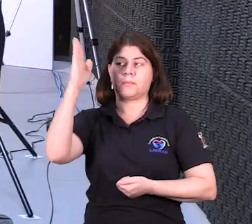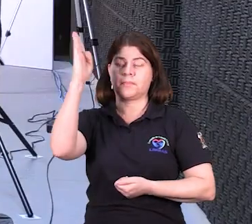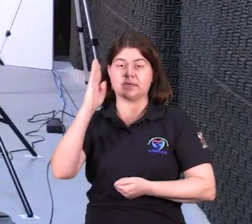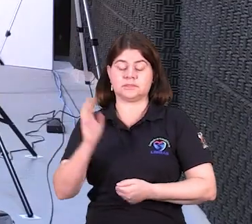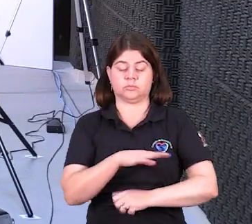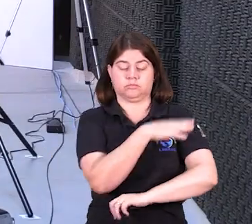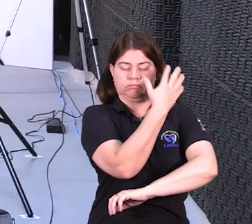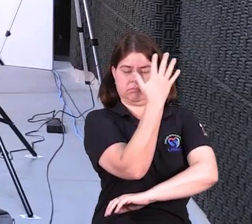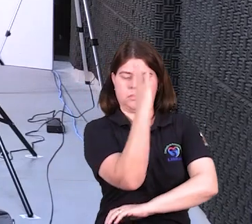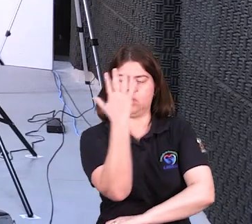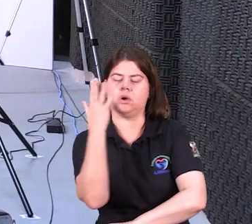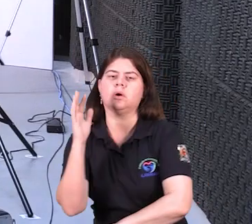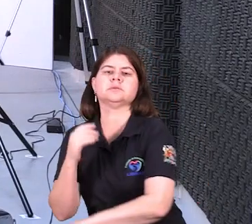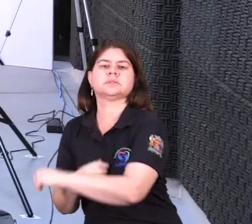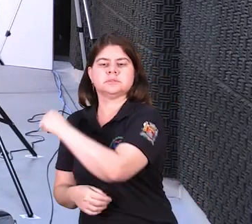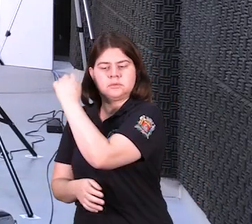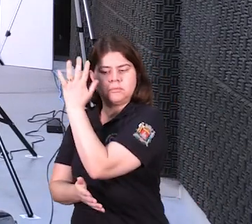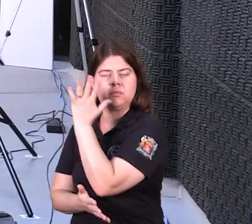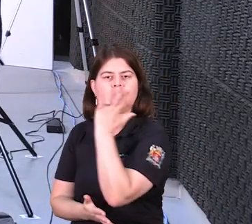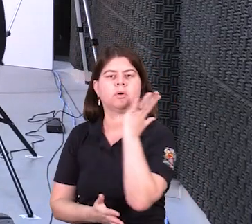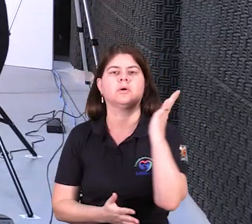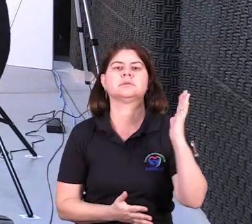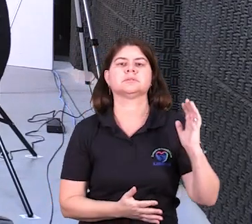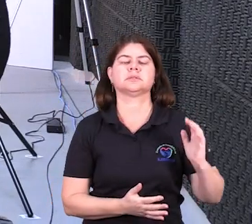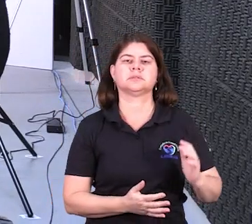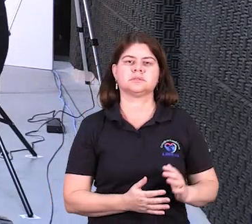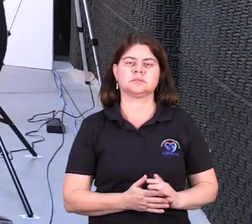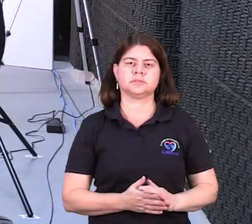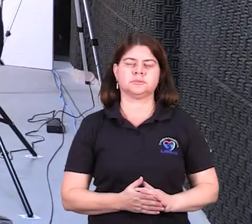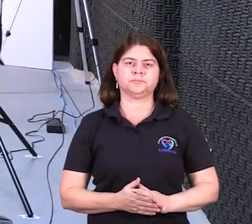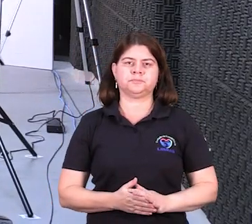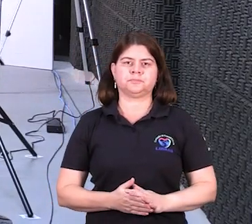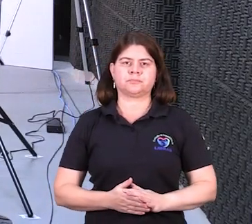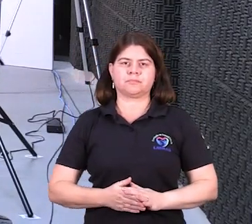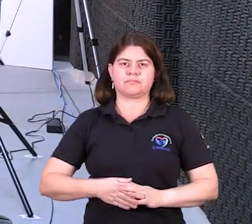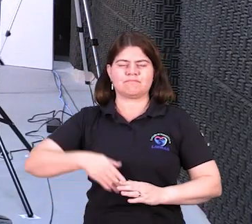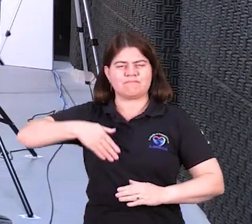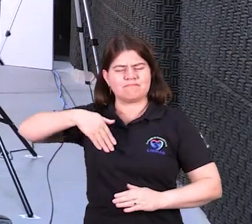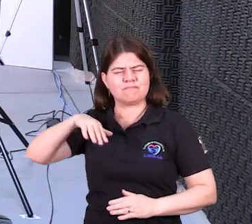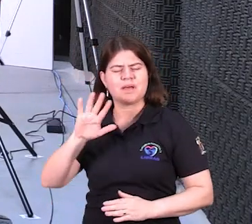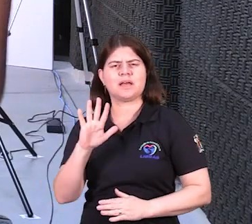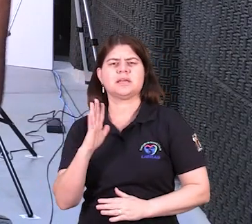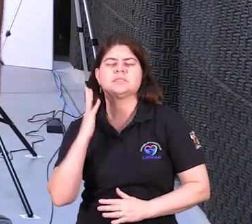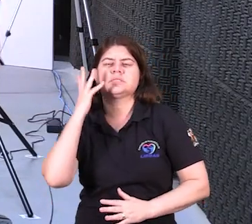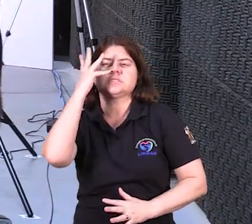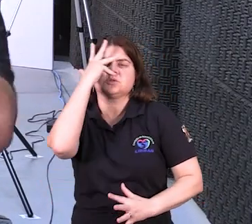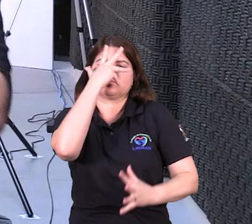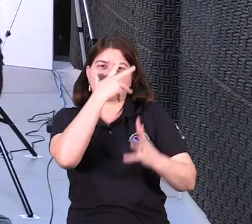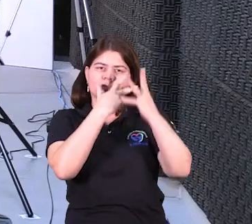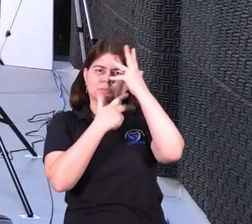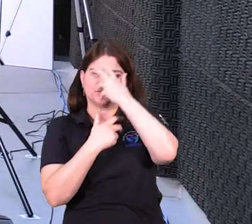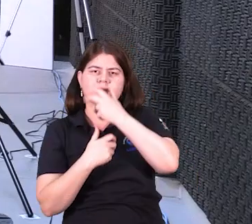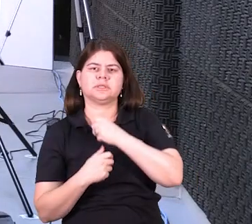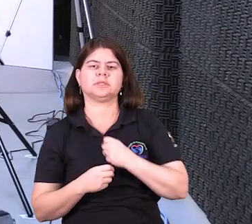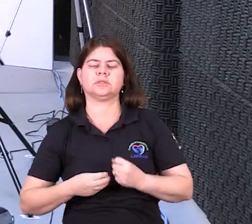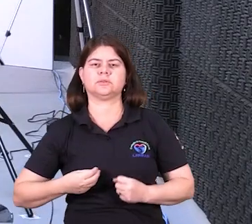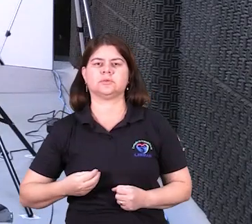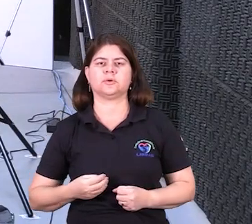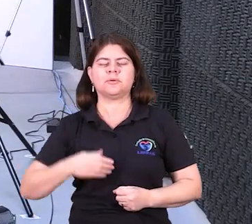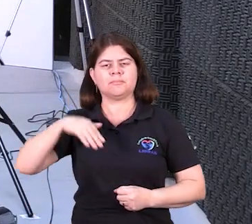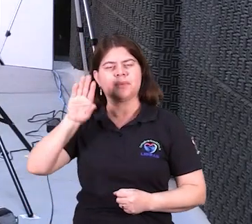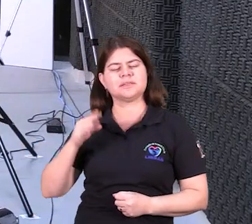Nossos bosques, e aqui tem a representação da natureza em si, das florestas. Então,